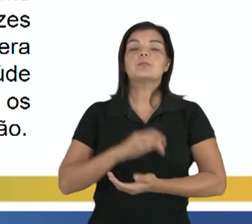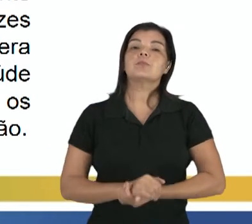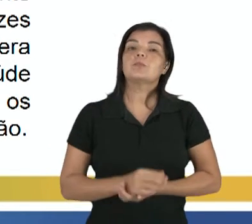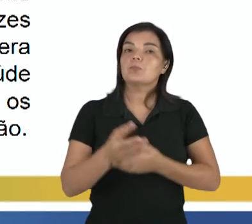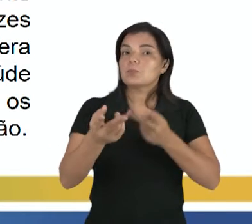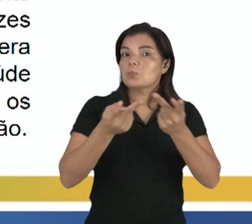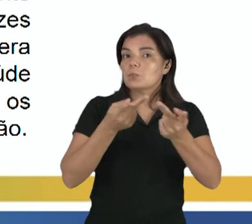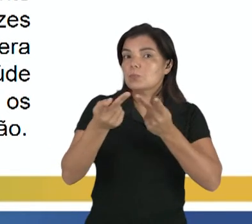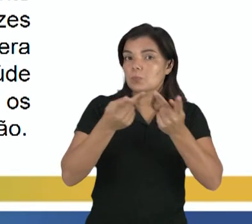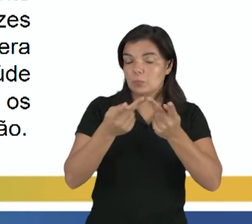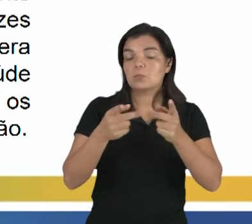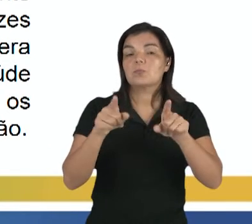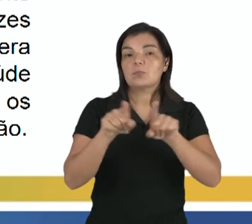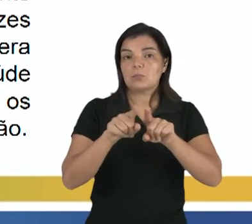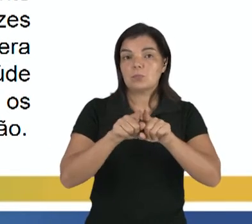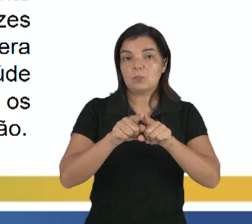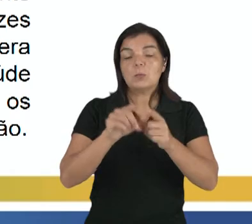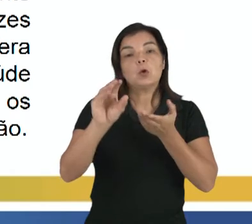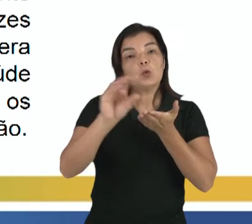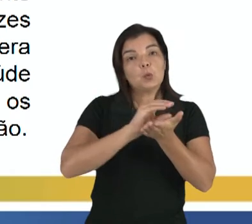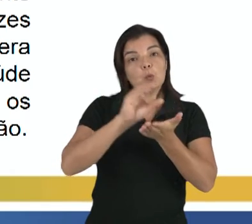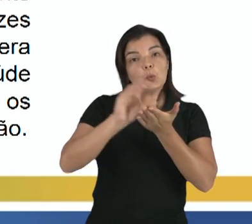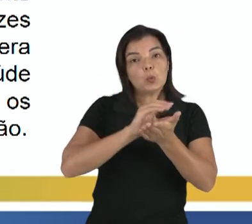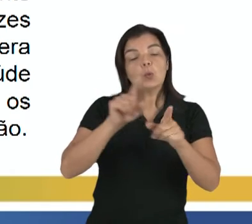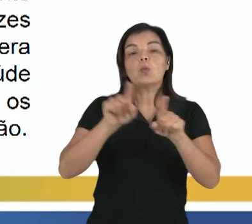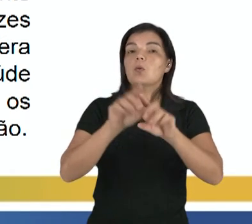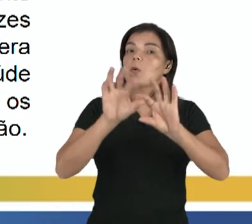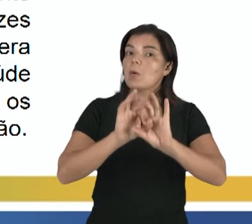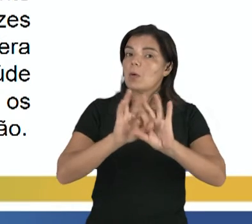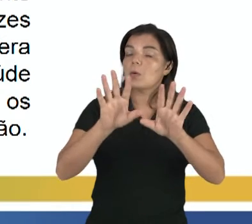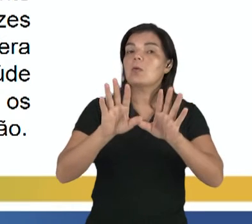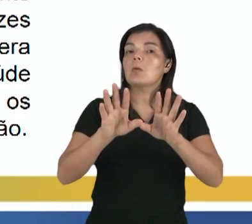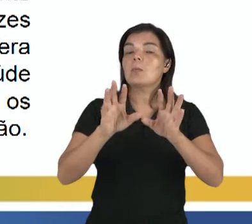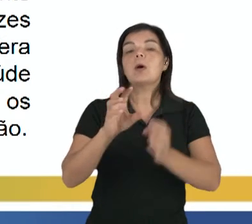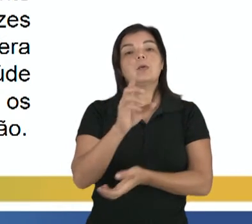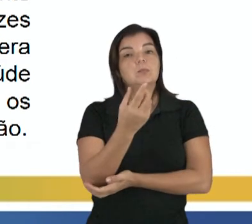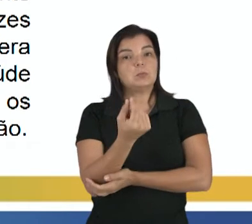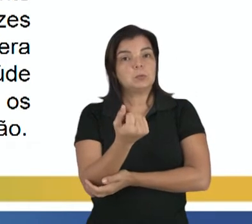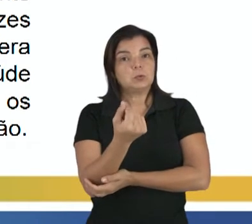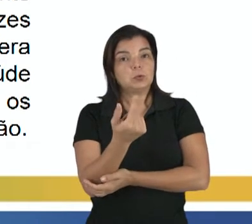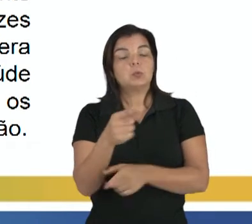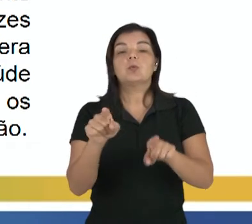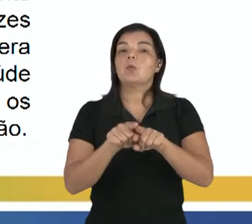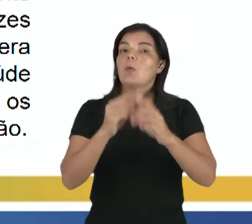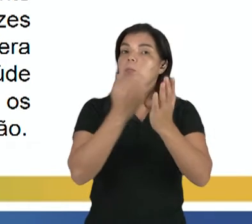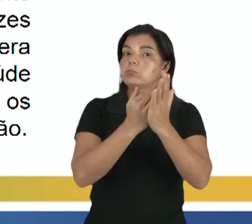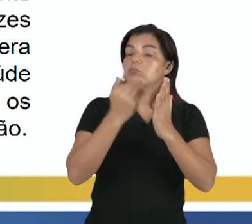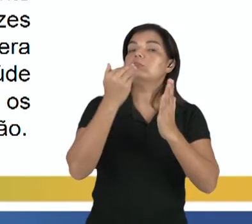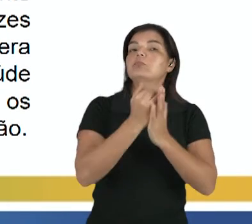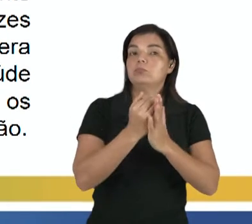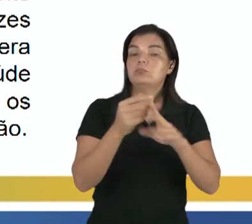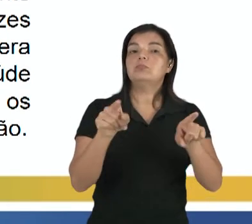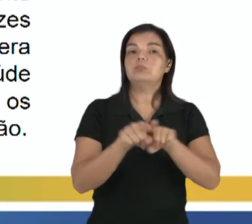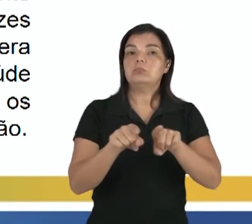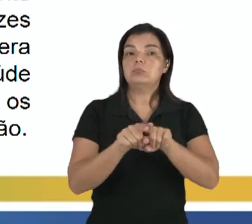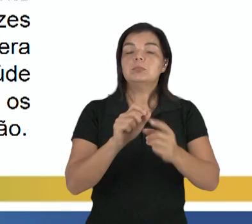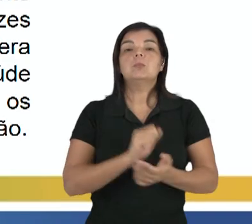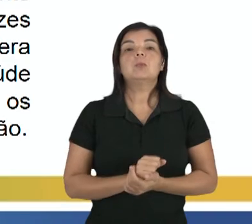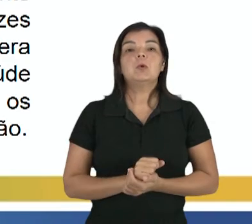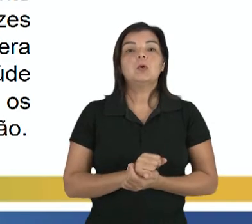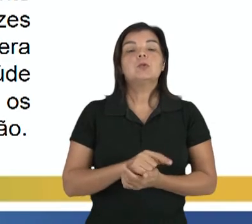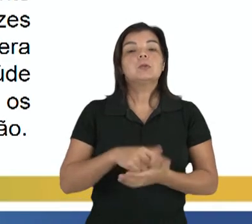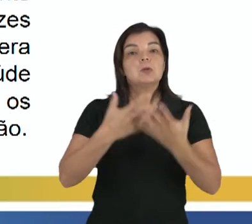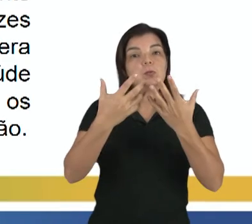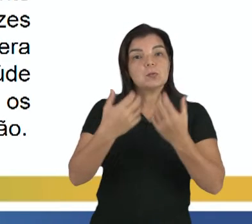o plano de diretrizes orçamentárias deve liberar mais dinheiro, deve liberar um orçamento maior e que essas diretrizes